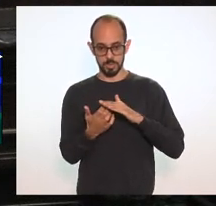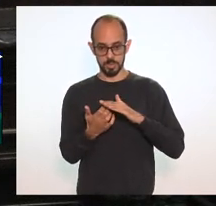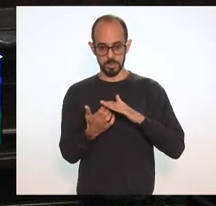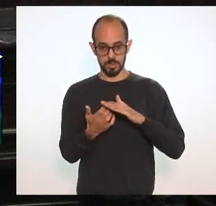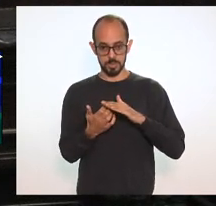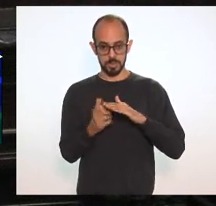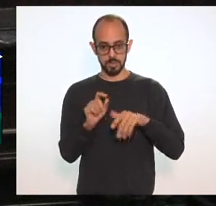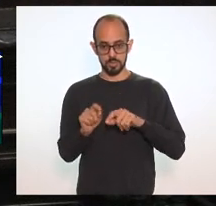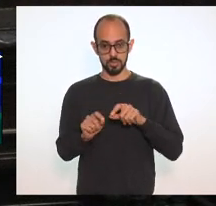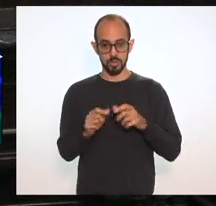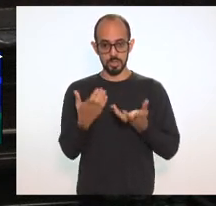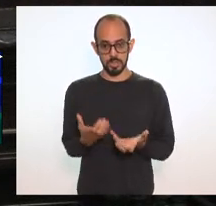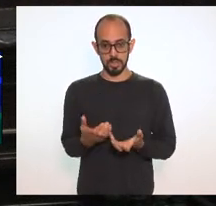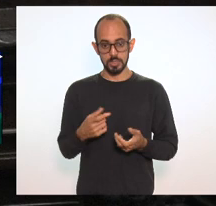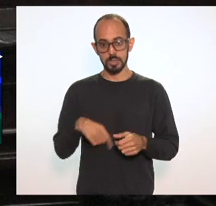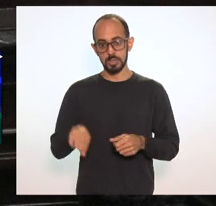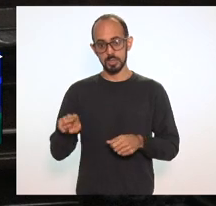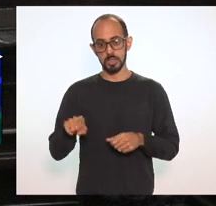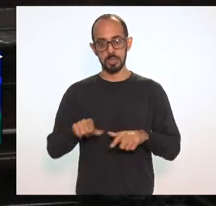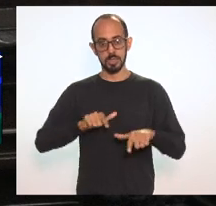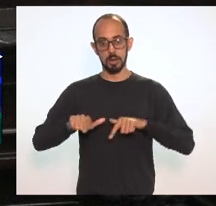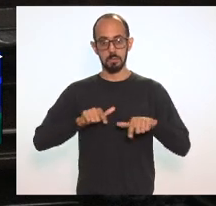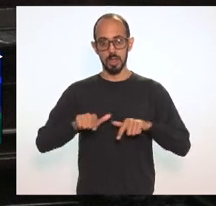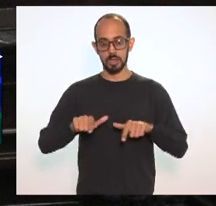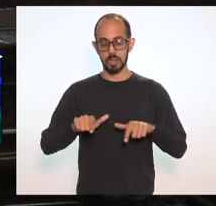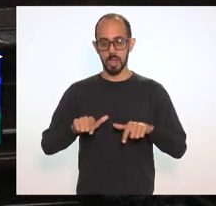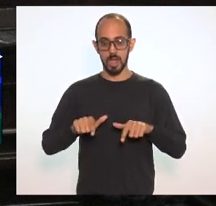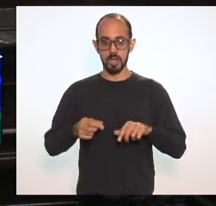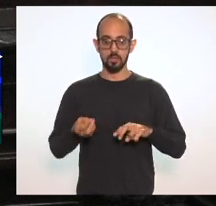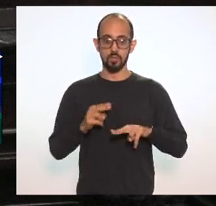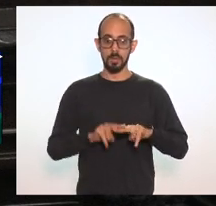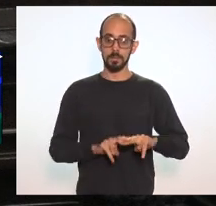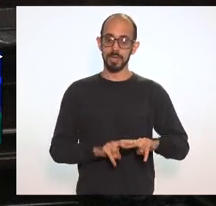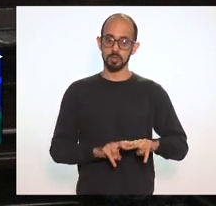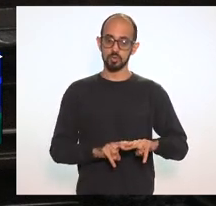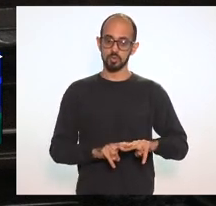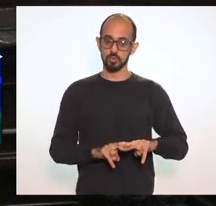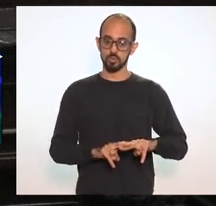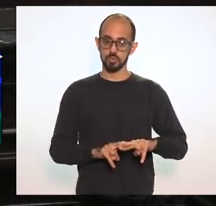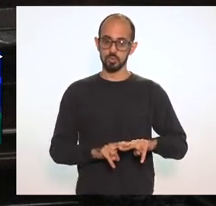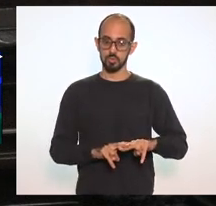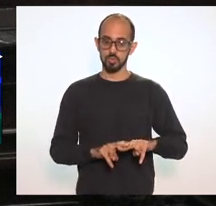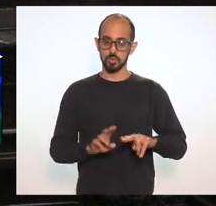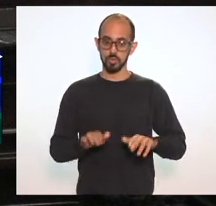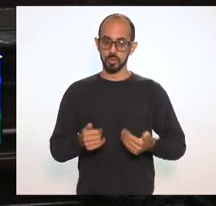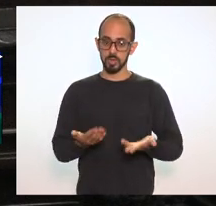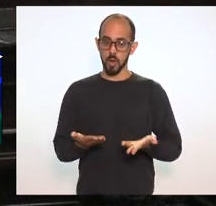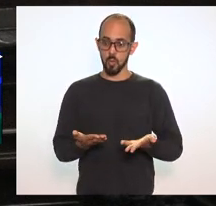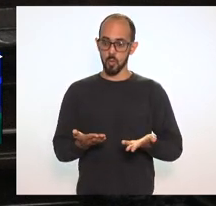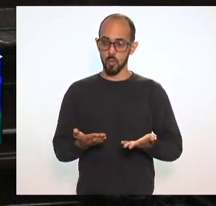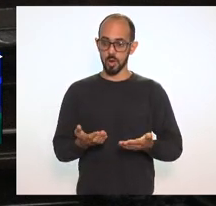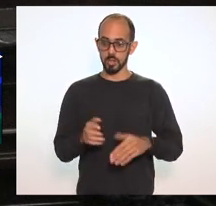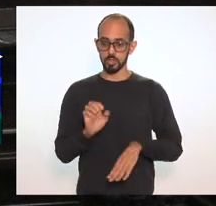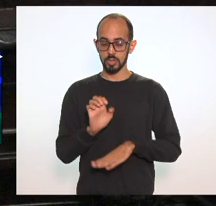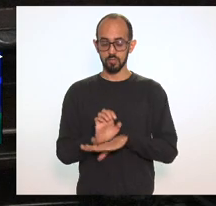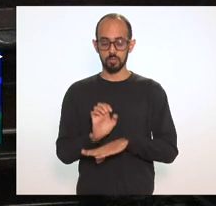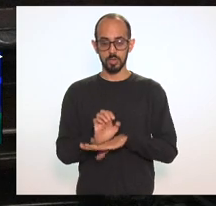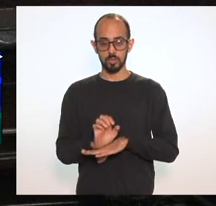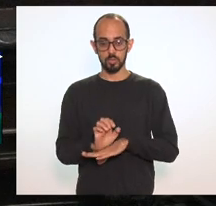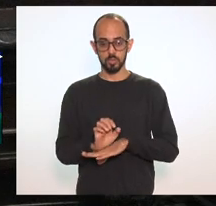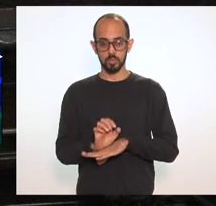simplesmente quis ir trabalhar e por isso foi preso e é isso que a gente tá vendo o estado tratam do Trabalhador